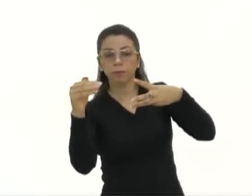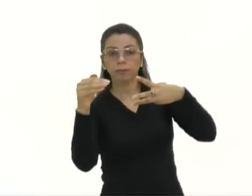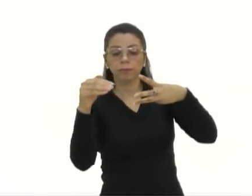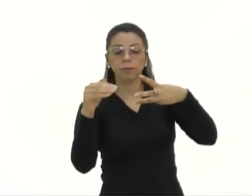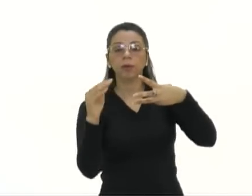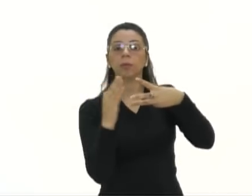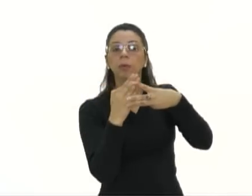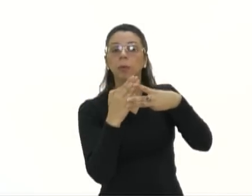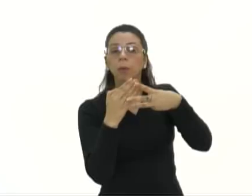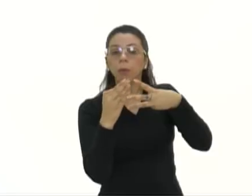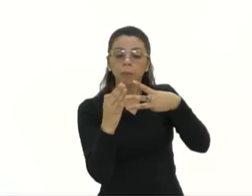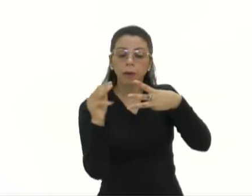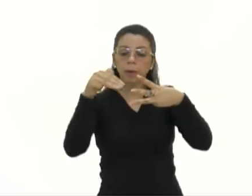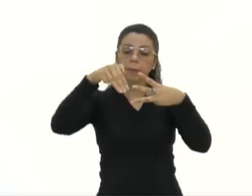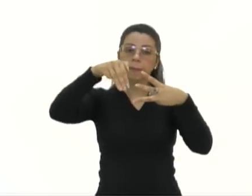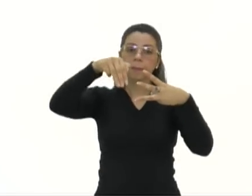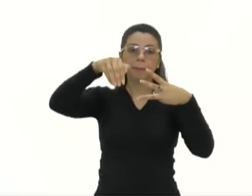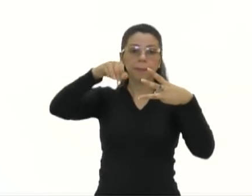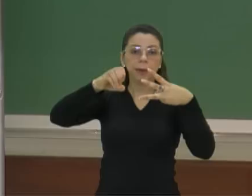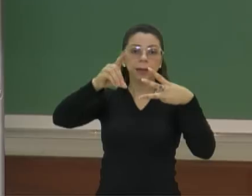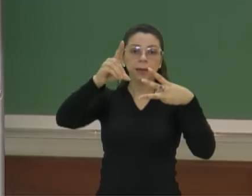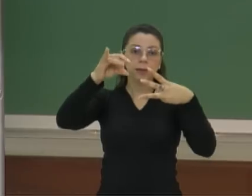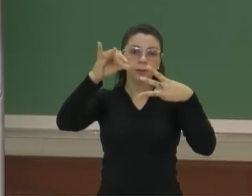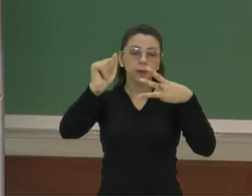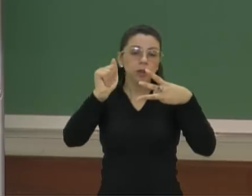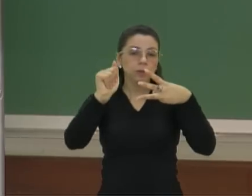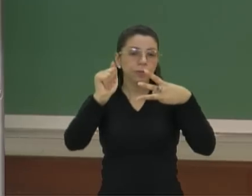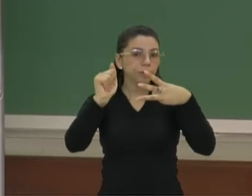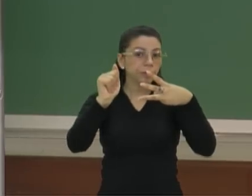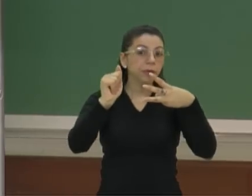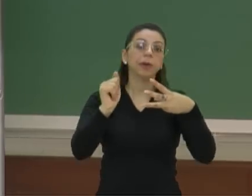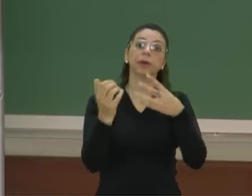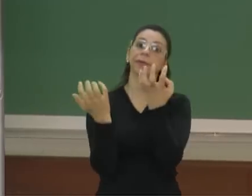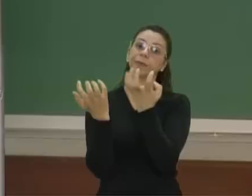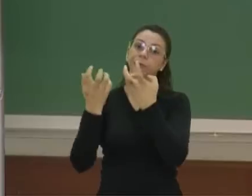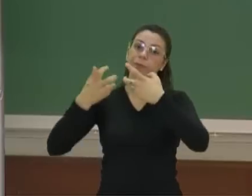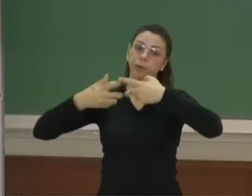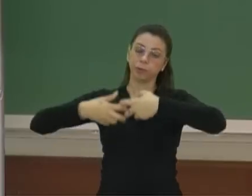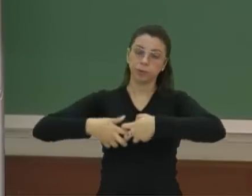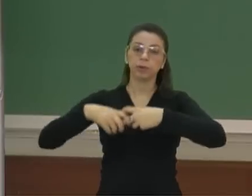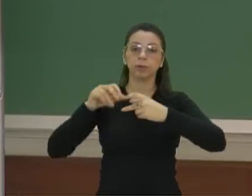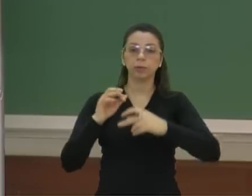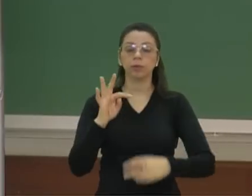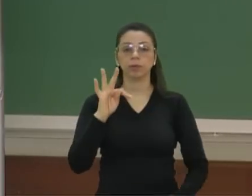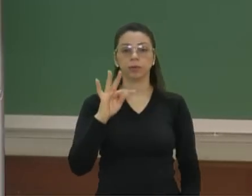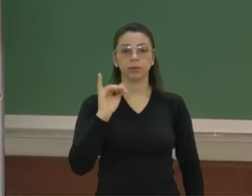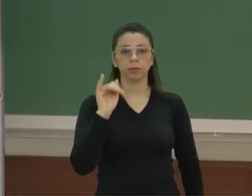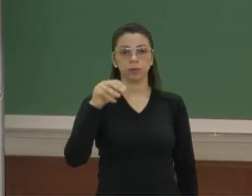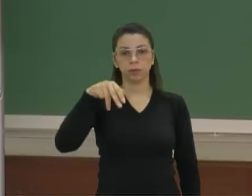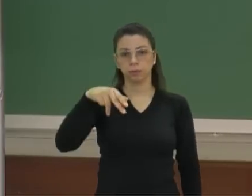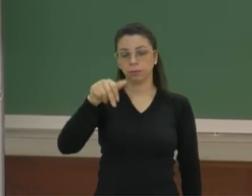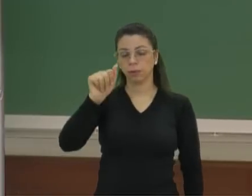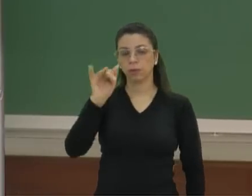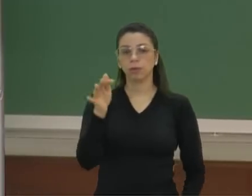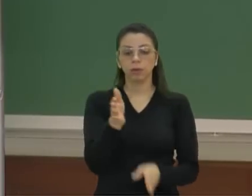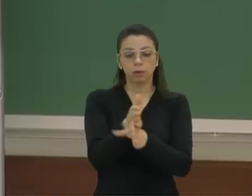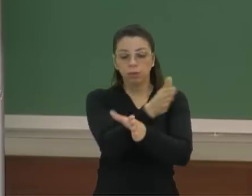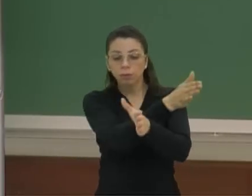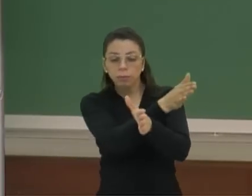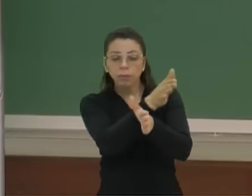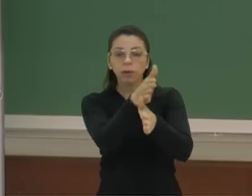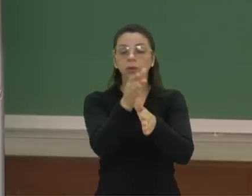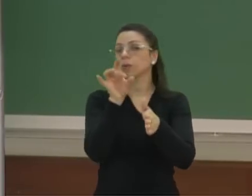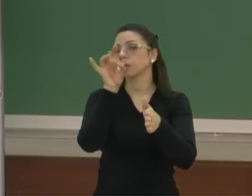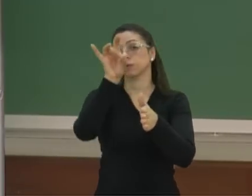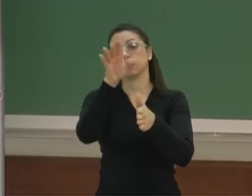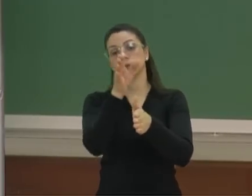para o início da região média. Essa é a função do tímpano, né? Fazer essa separação. Claro, não é só fazer